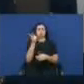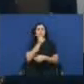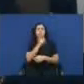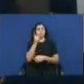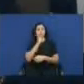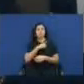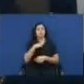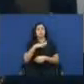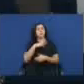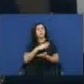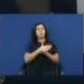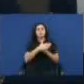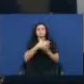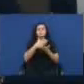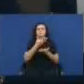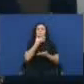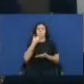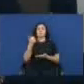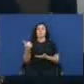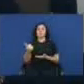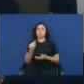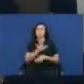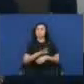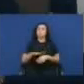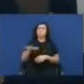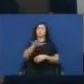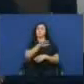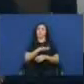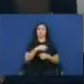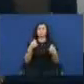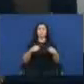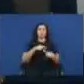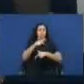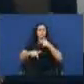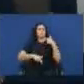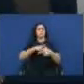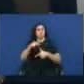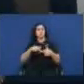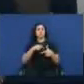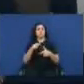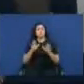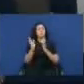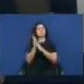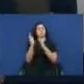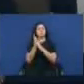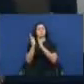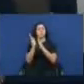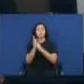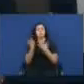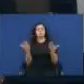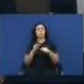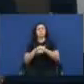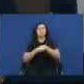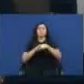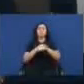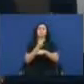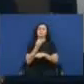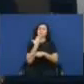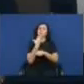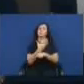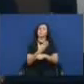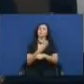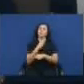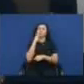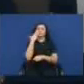tiverem, a cidade está melhorando no seu visual. Ainda temos o que fazer, mas parabéns ao Marcelo e pela conversa de hoje de manhã,